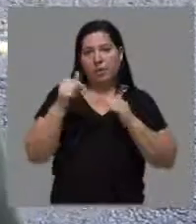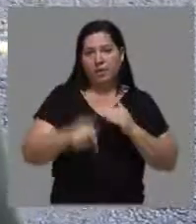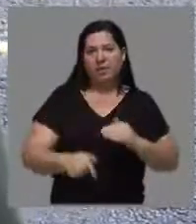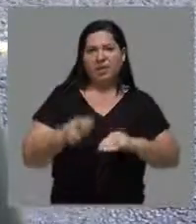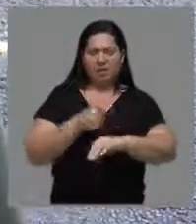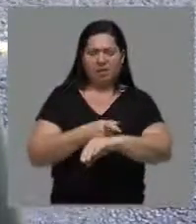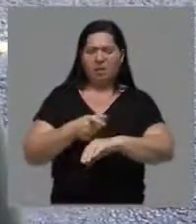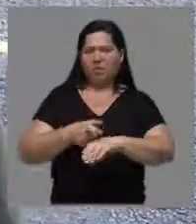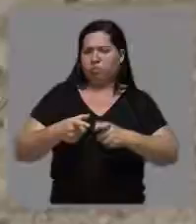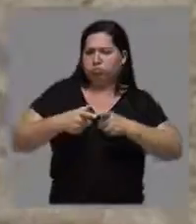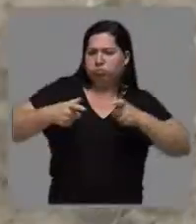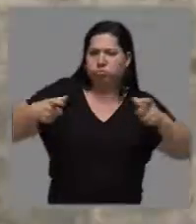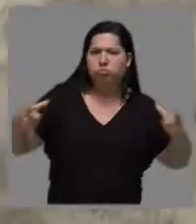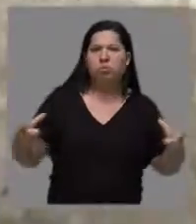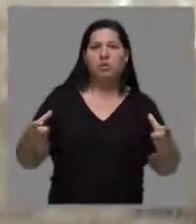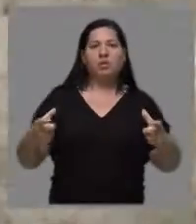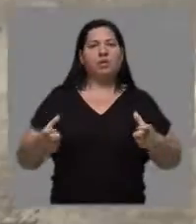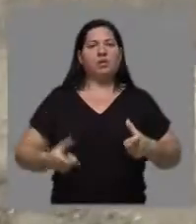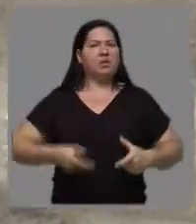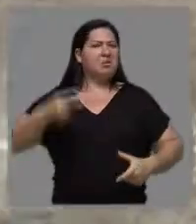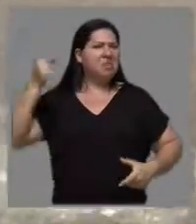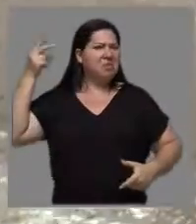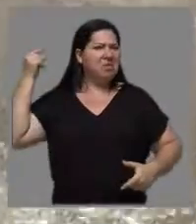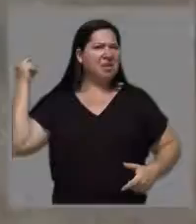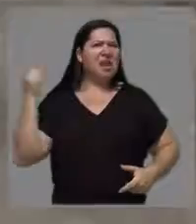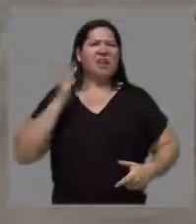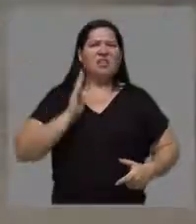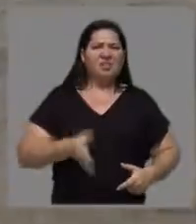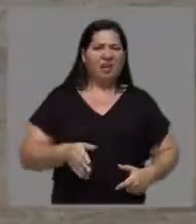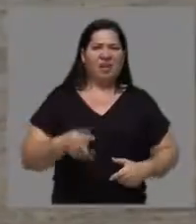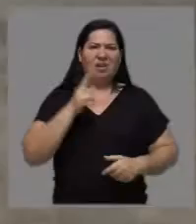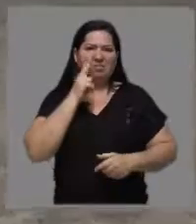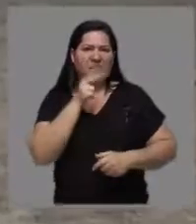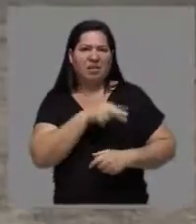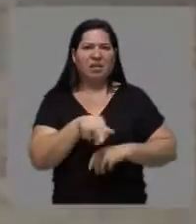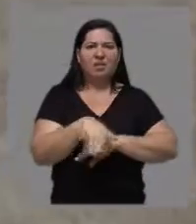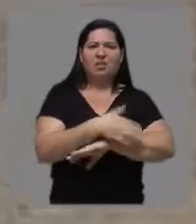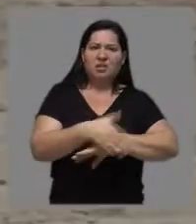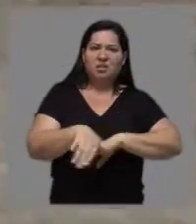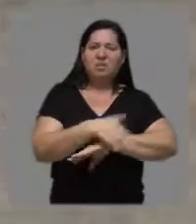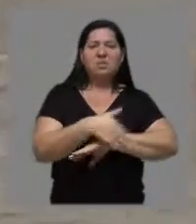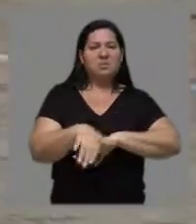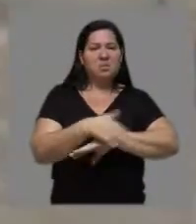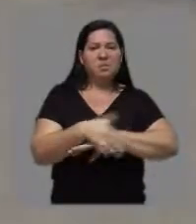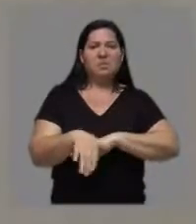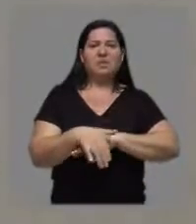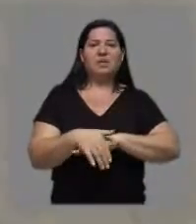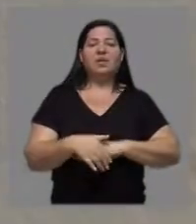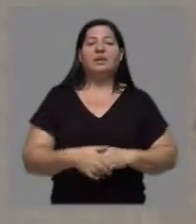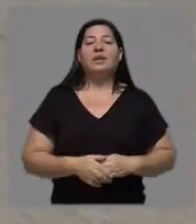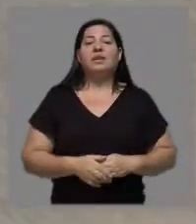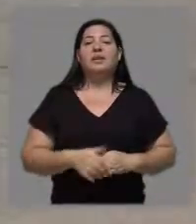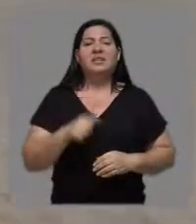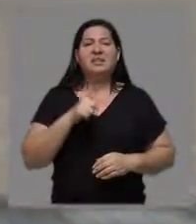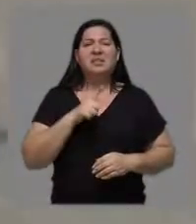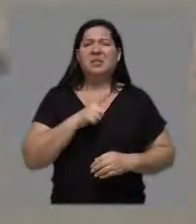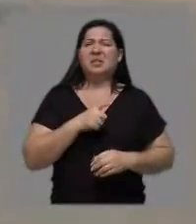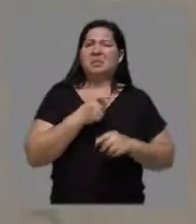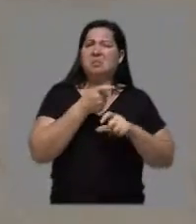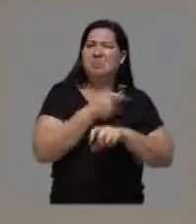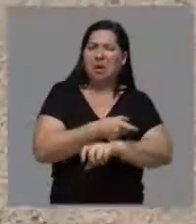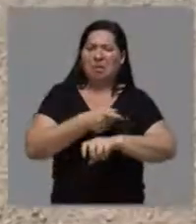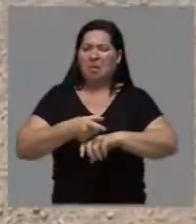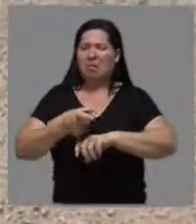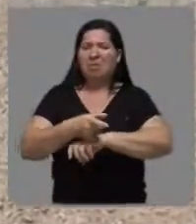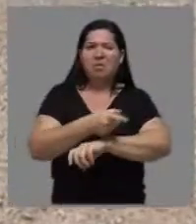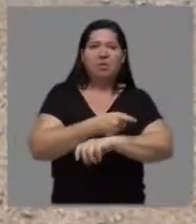buracos já há muito tempo no cruzamento com a Joaquim Miguel Leal, né, inclusive na Pascoal Pagani, próximo ao Bar do Zé Dito, haviam inúmeros